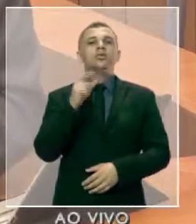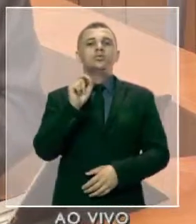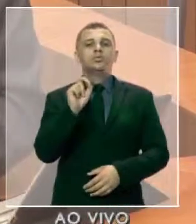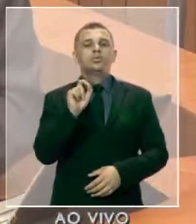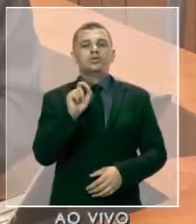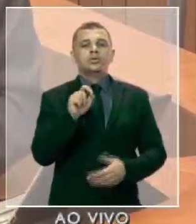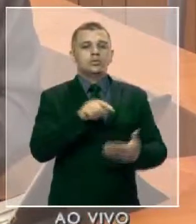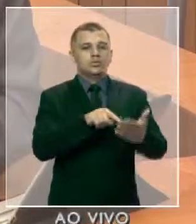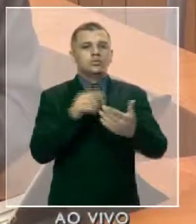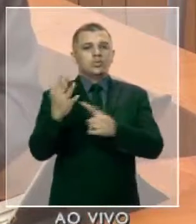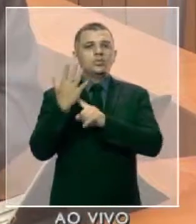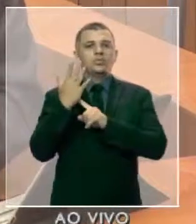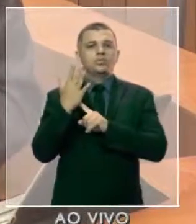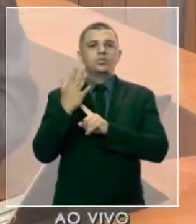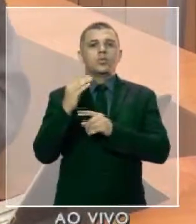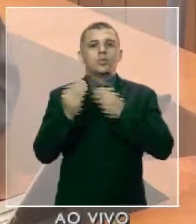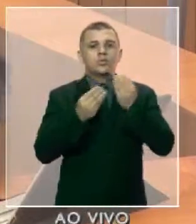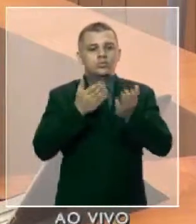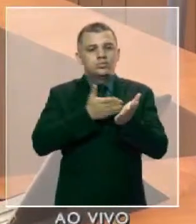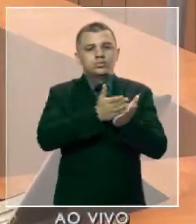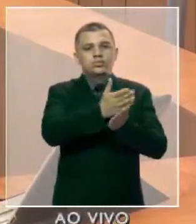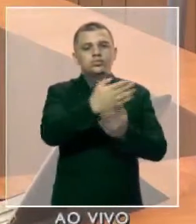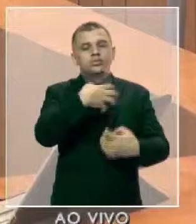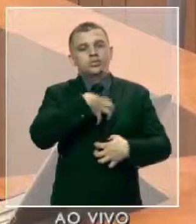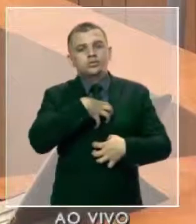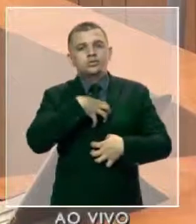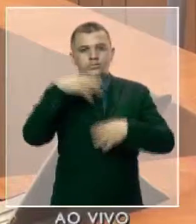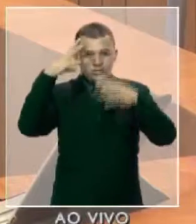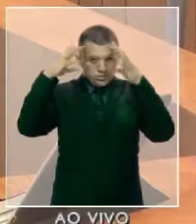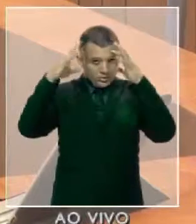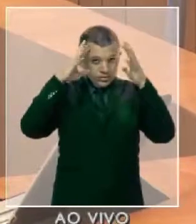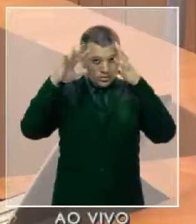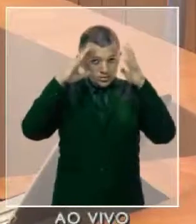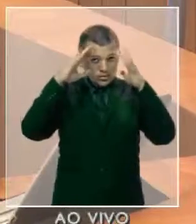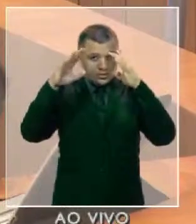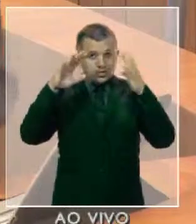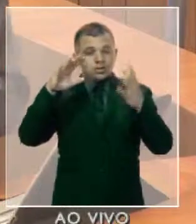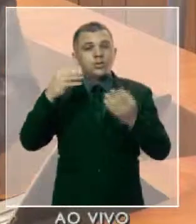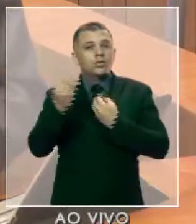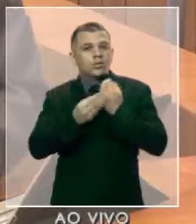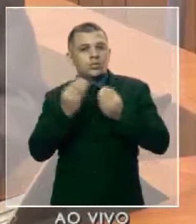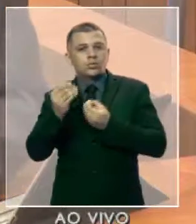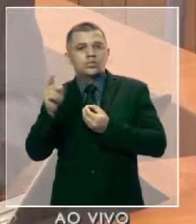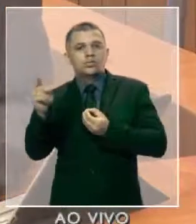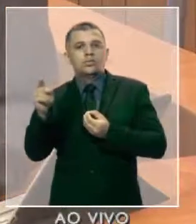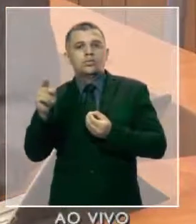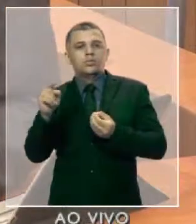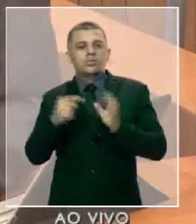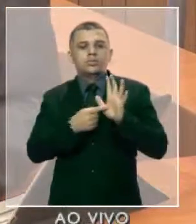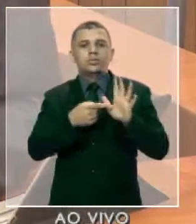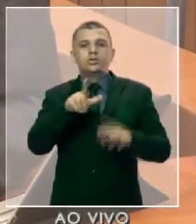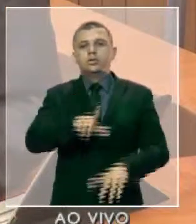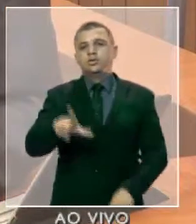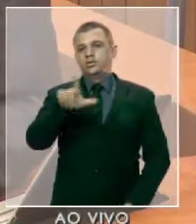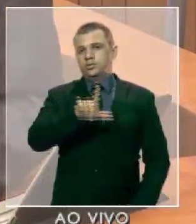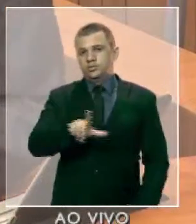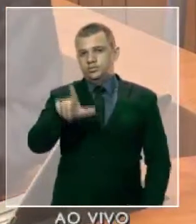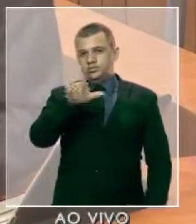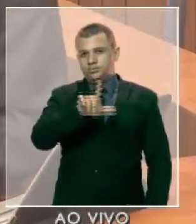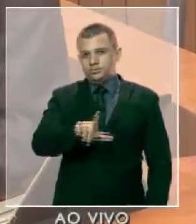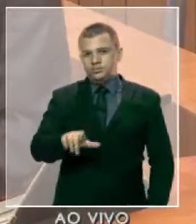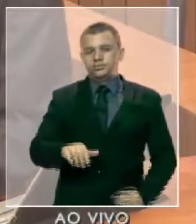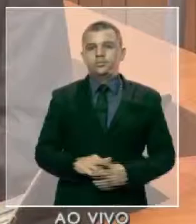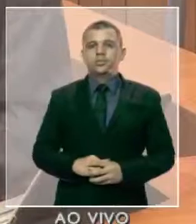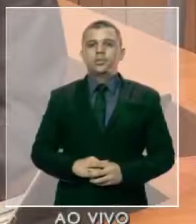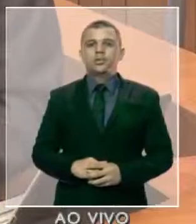de sensibilidade, um caminho de reflexão através da sua literatura. E